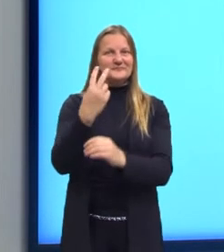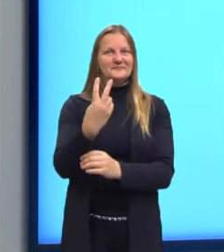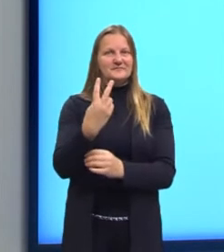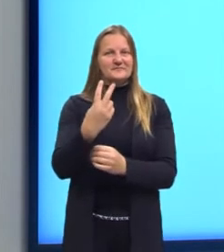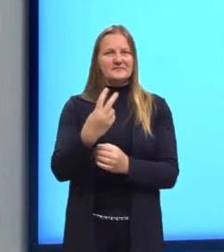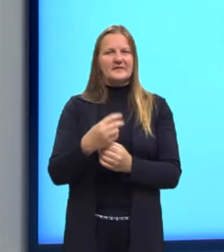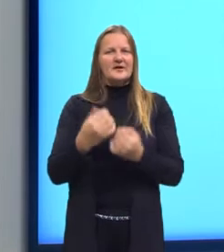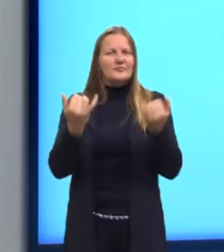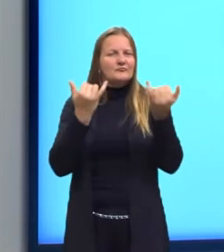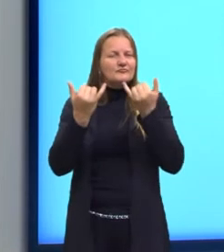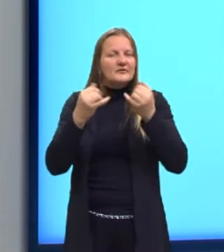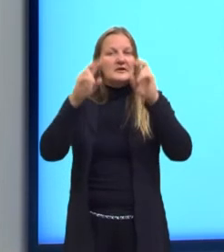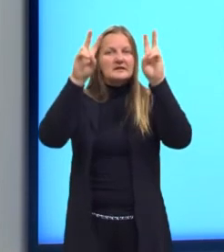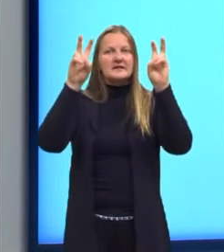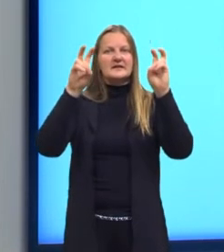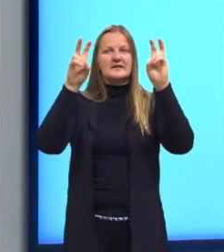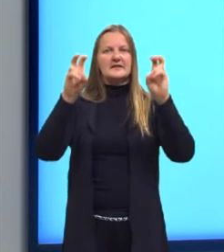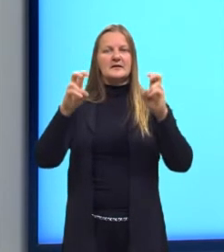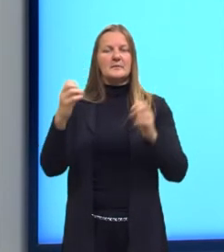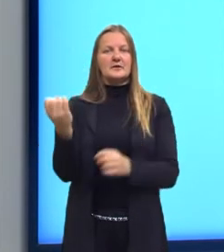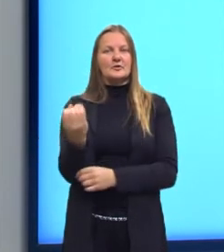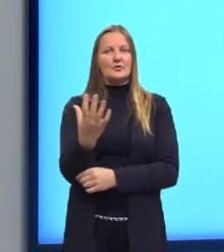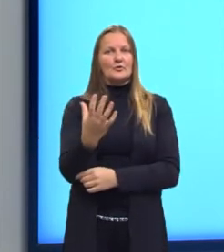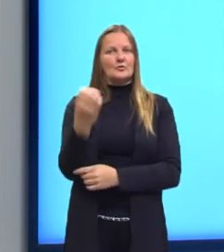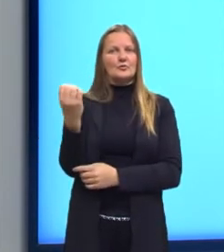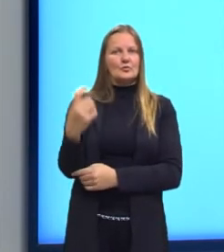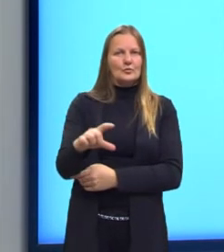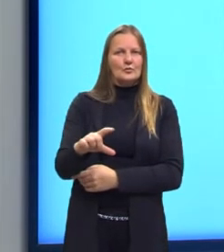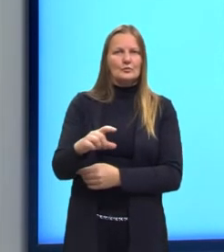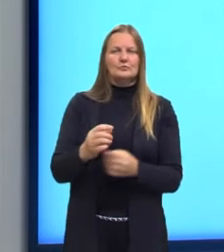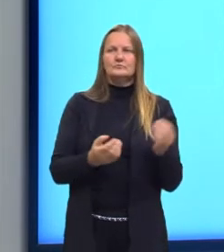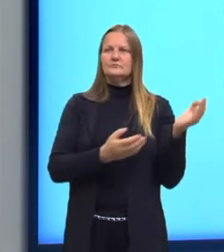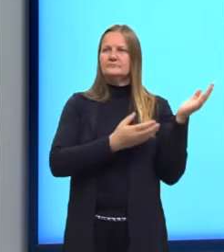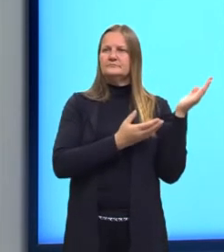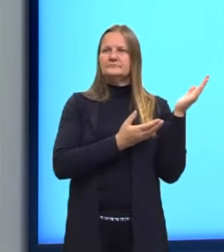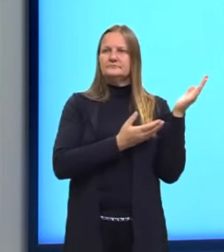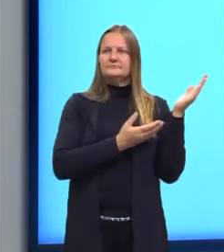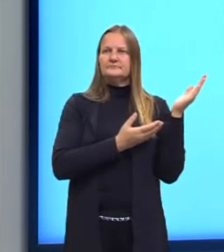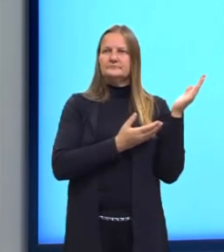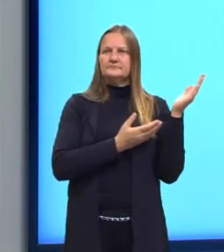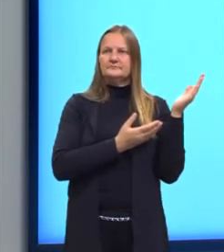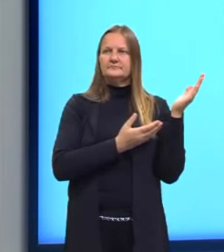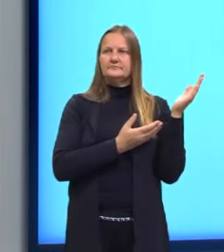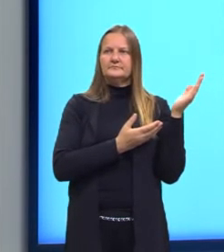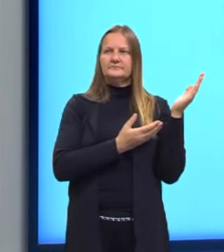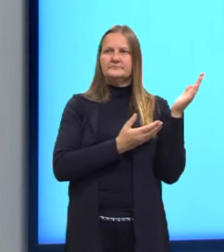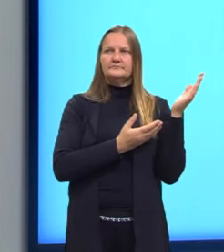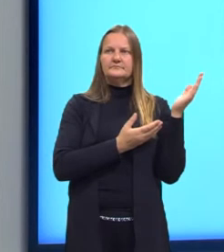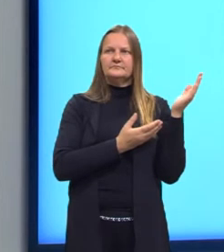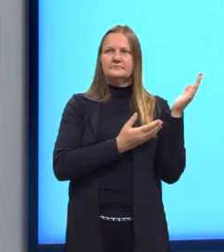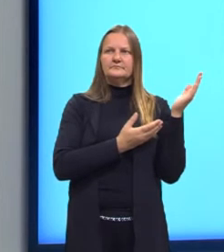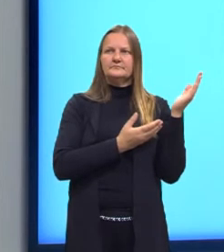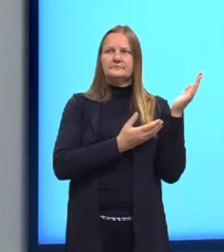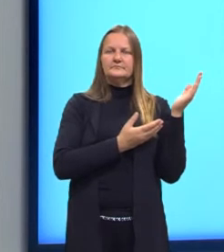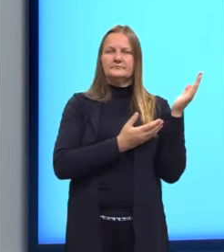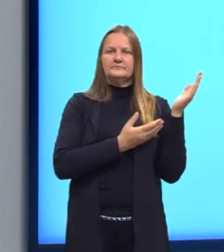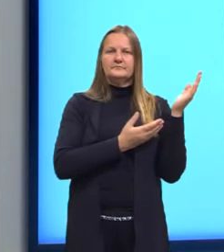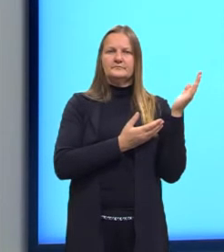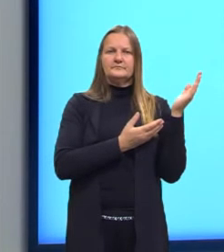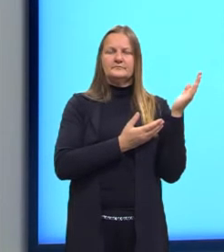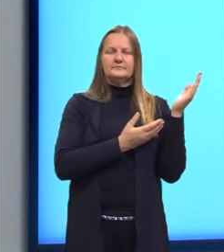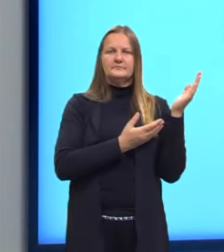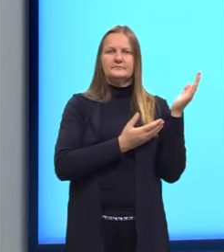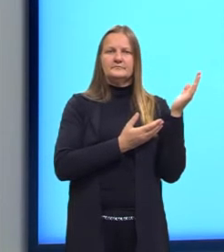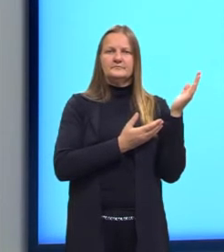menção ao tema novamente ele inicia a convenção ao tema o desenvolvimento 2 usada para